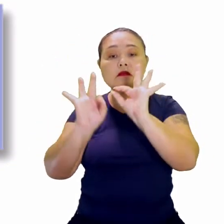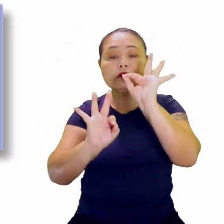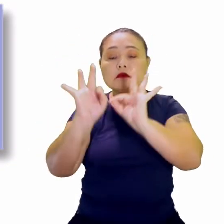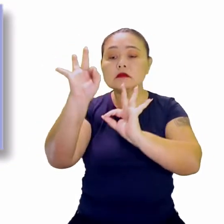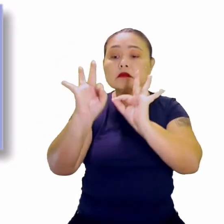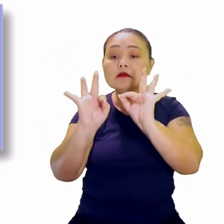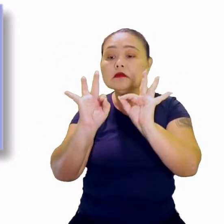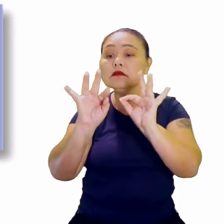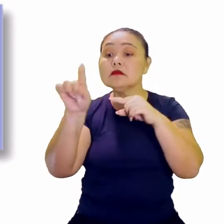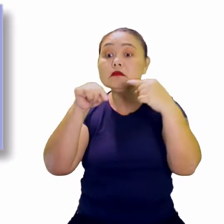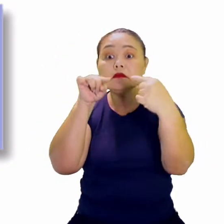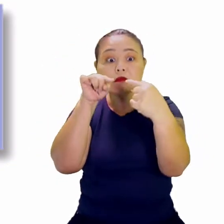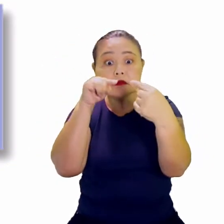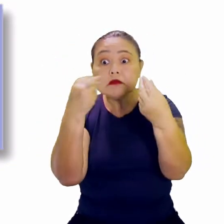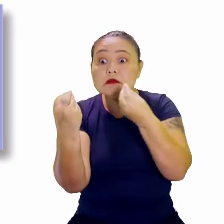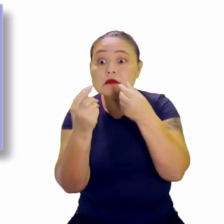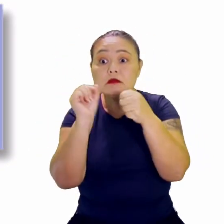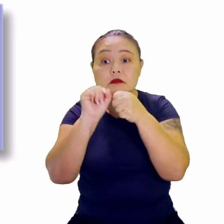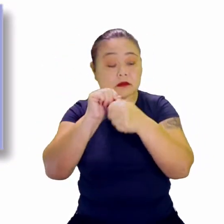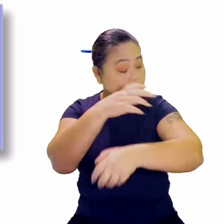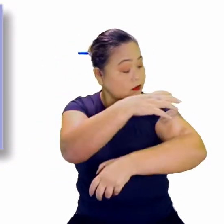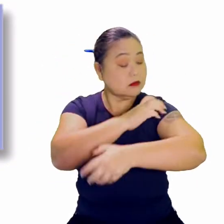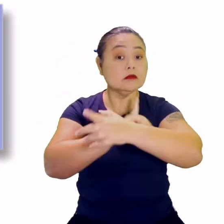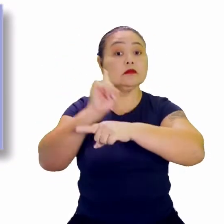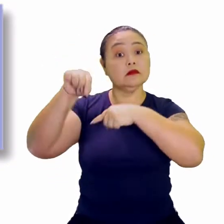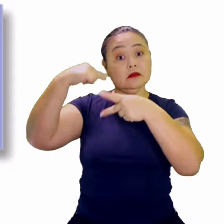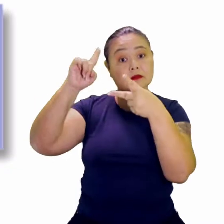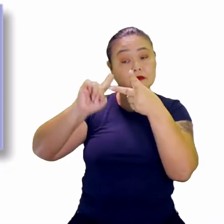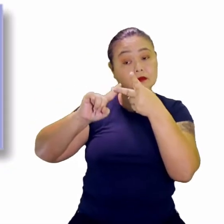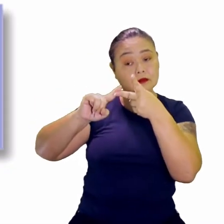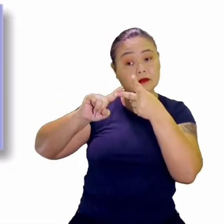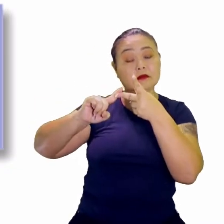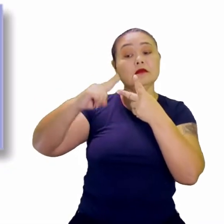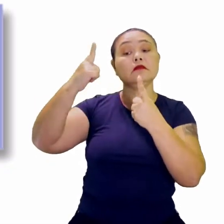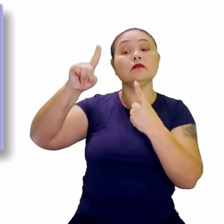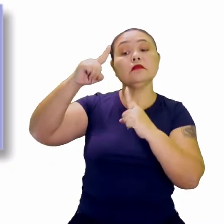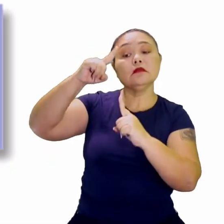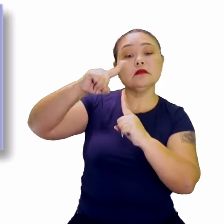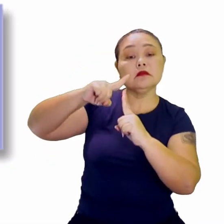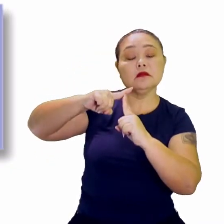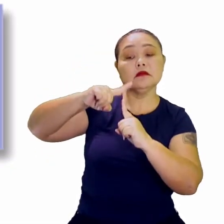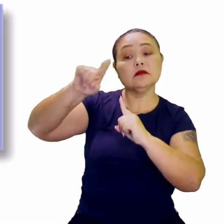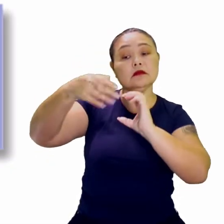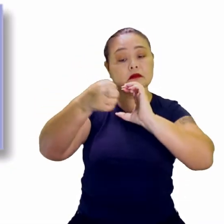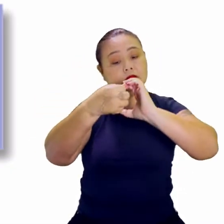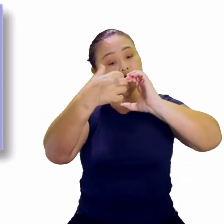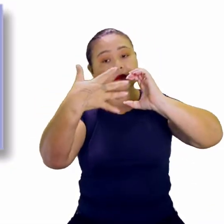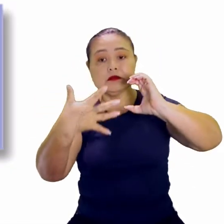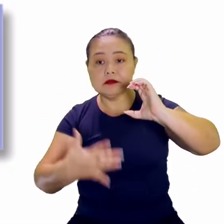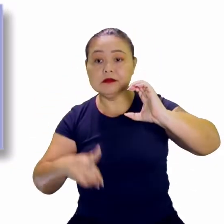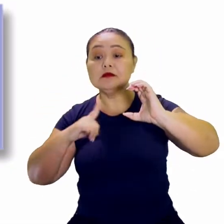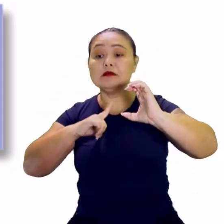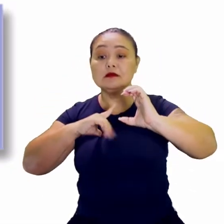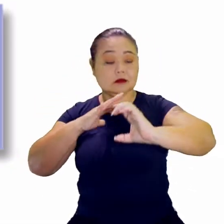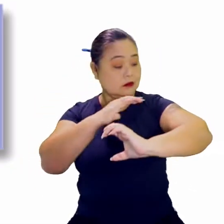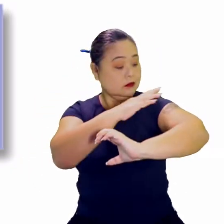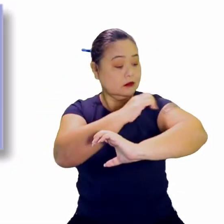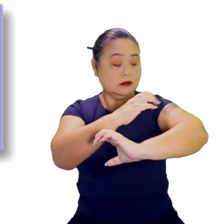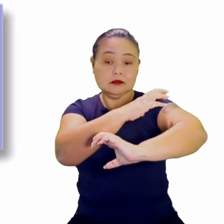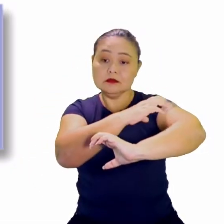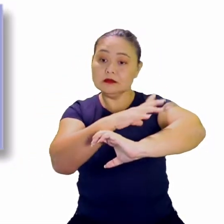e função do músculo. Depois vamos estudar os tipos e características das